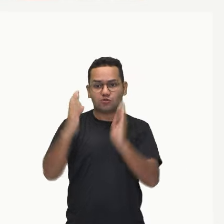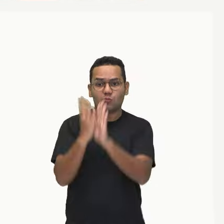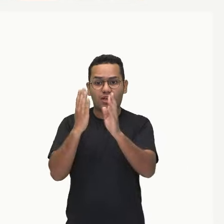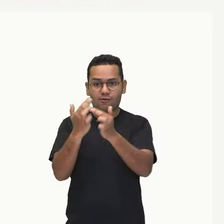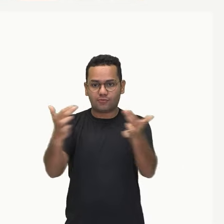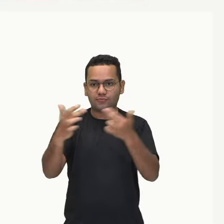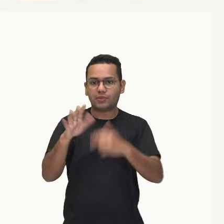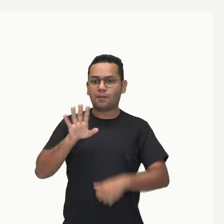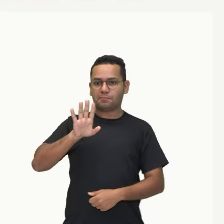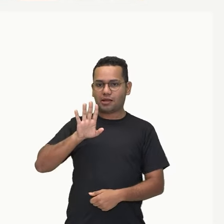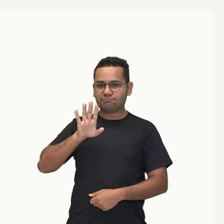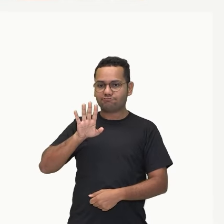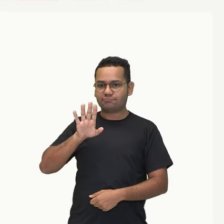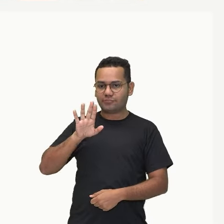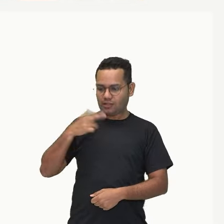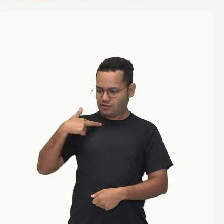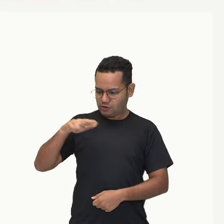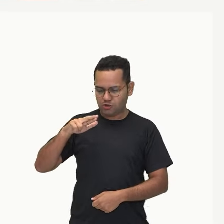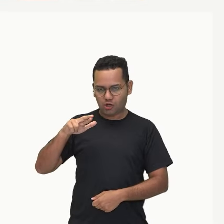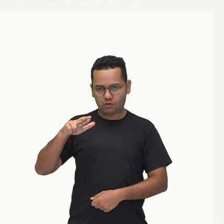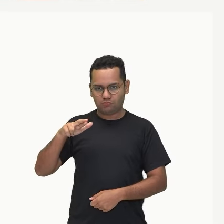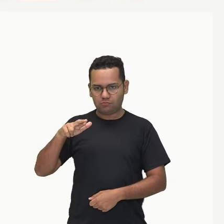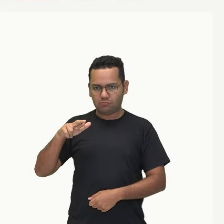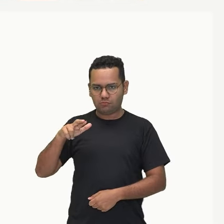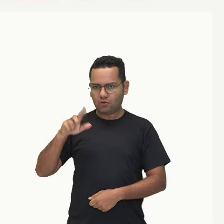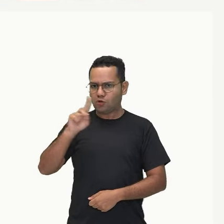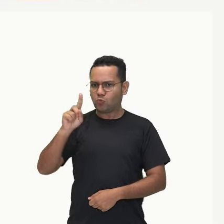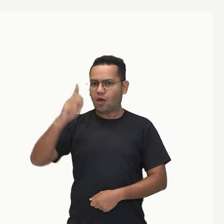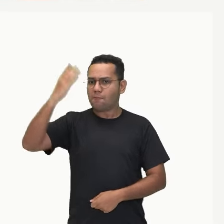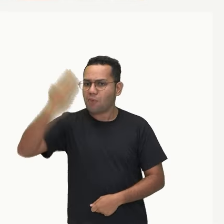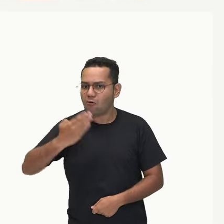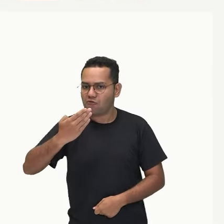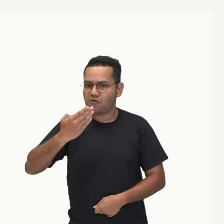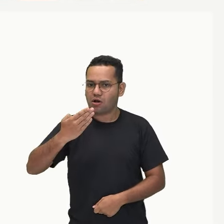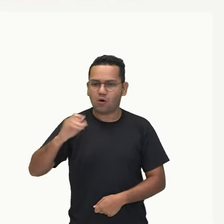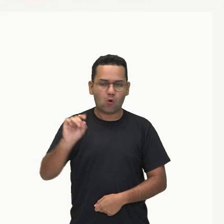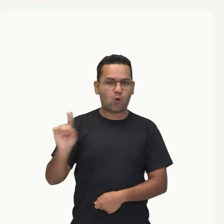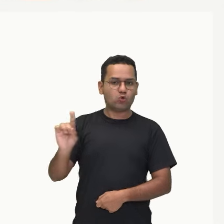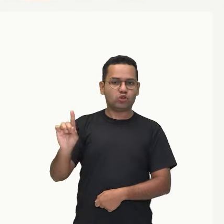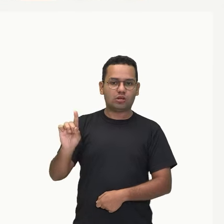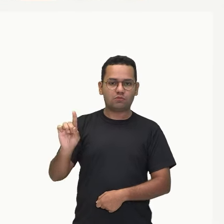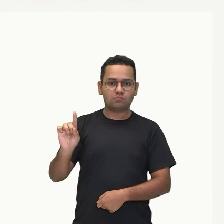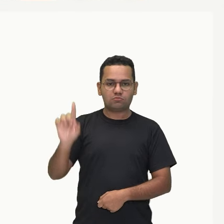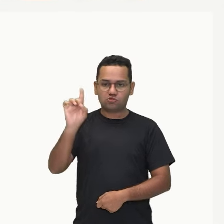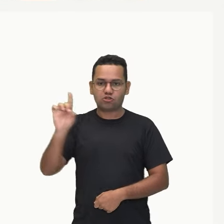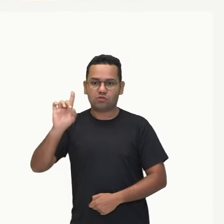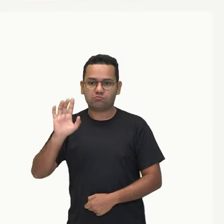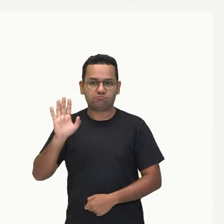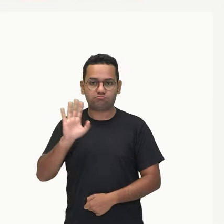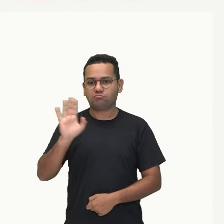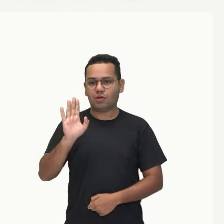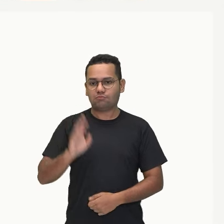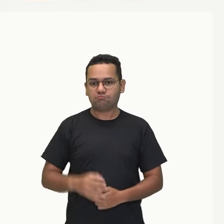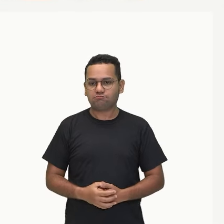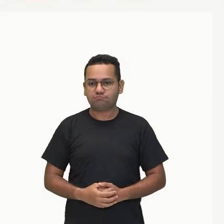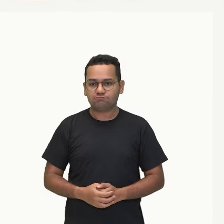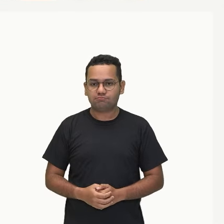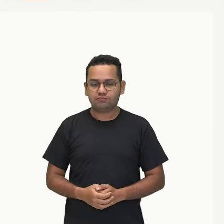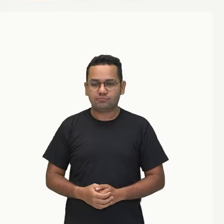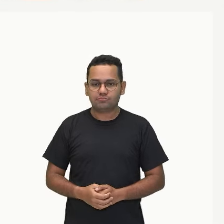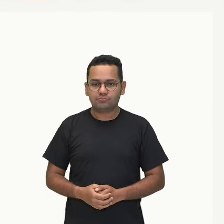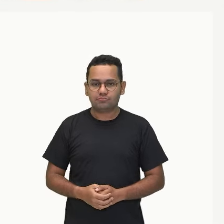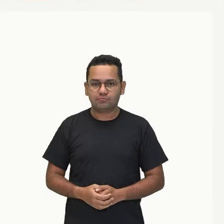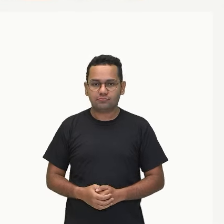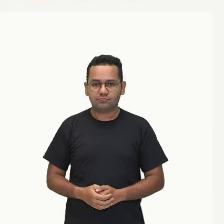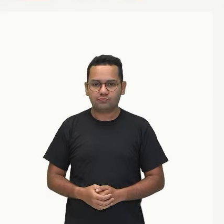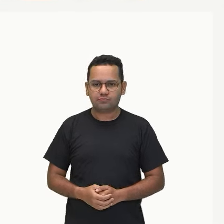esse objetivo. Ele não quer confirmar ou negar a existência ou não de um Deus, de um ser supremo.